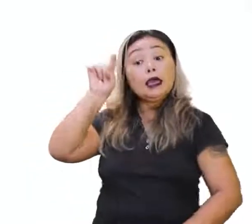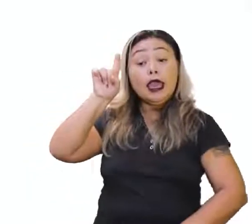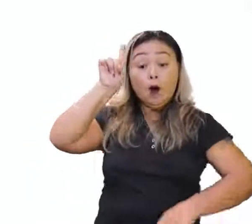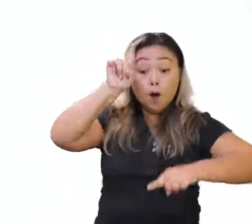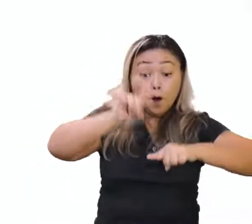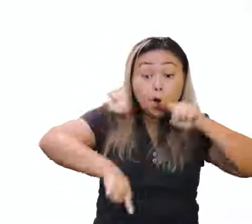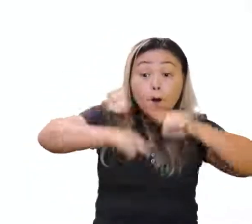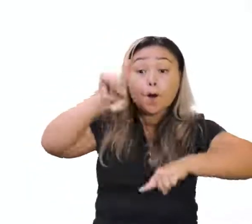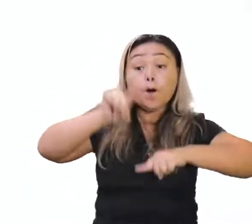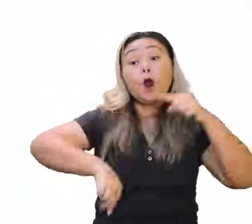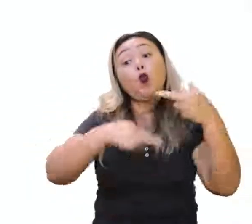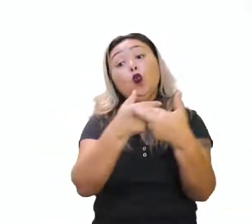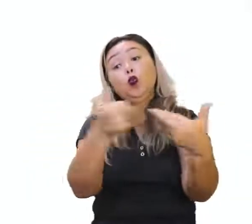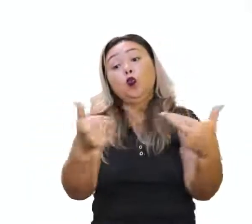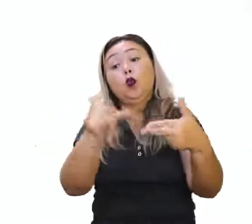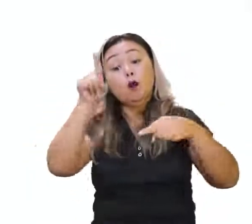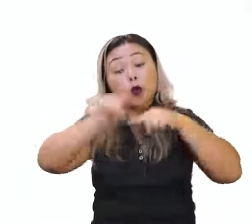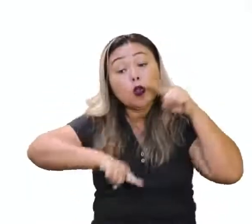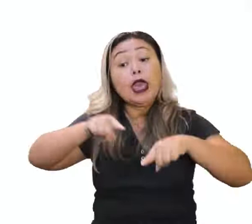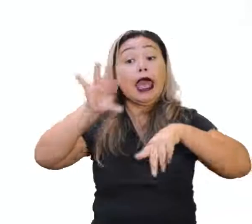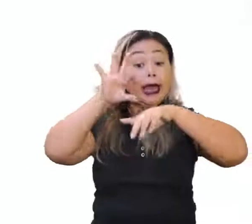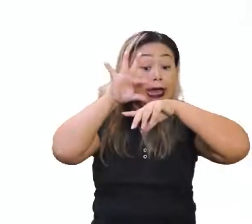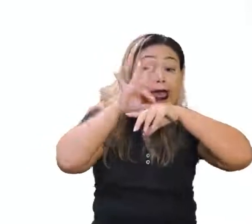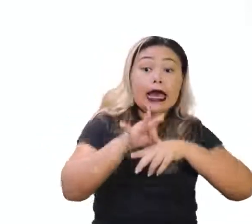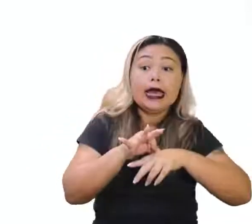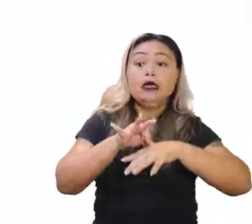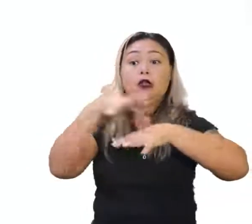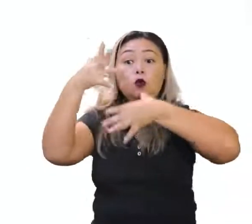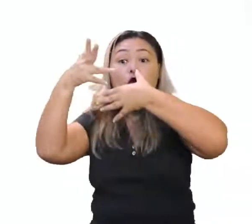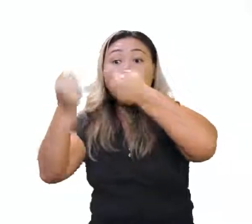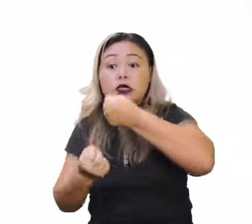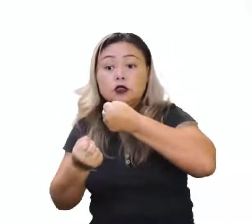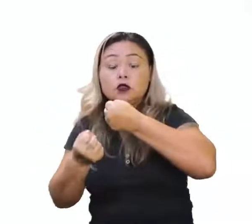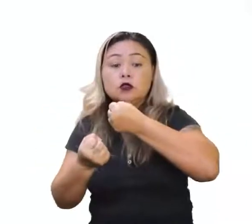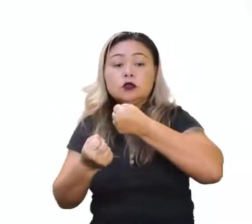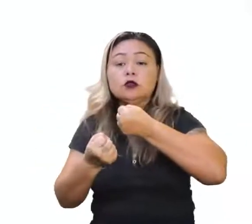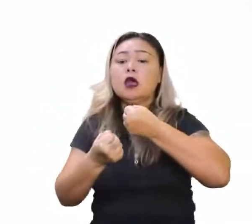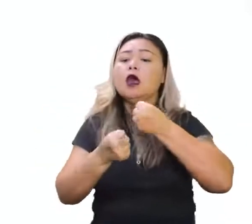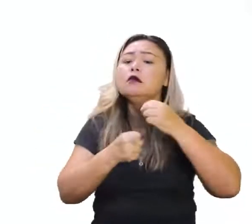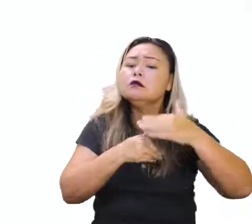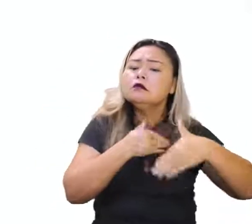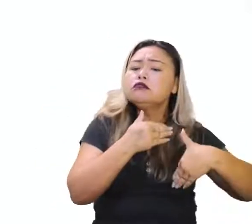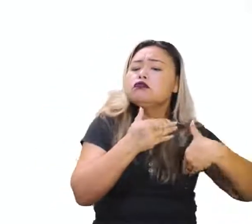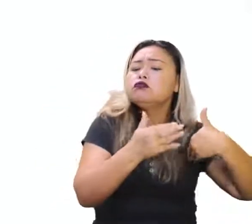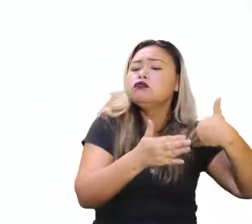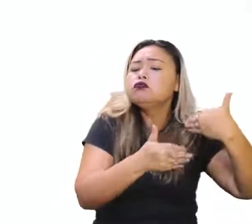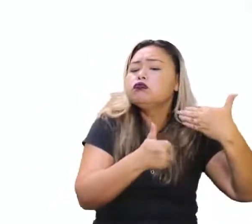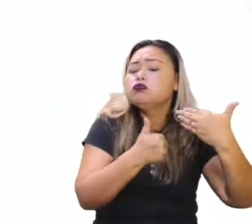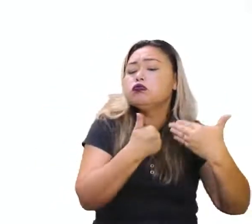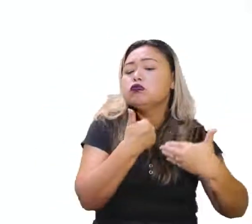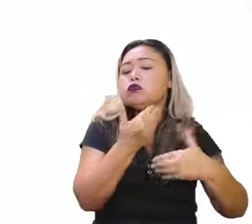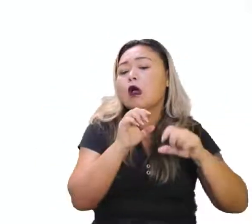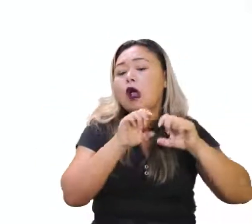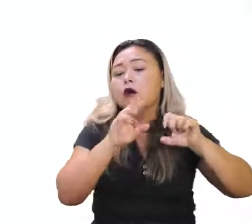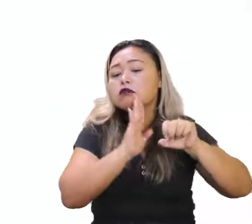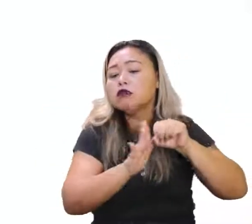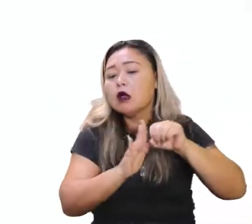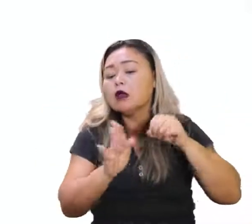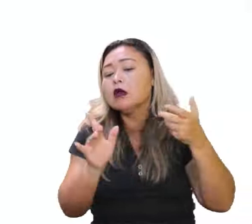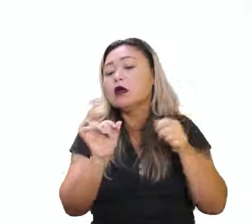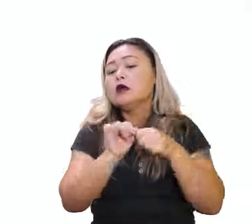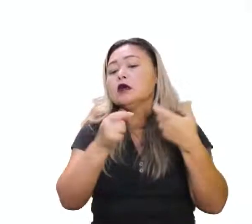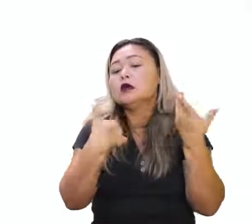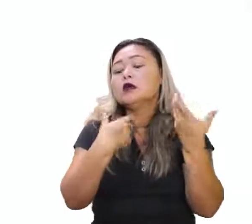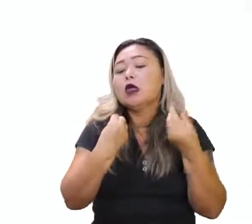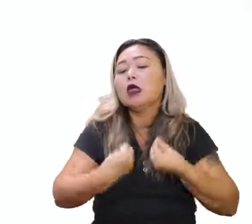a carne e o leite. Professor, e se eu tivesse colocado processamento, né? A linguiça, se